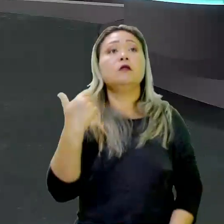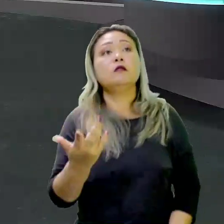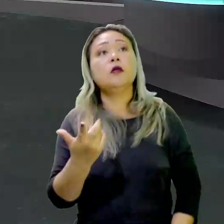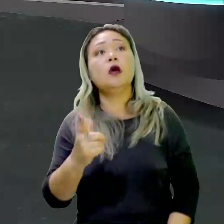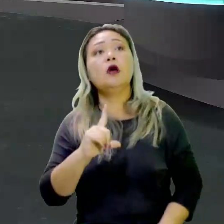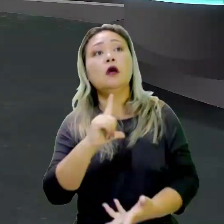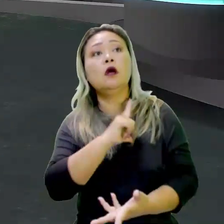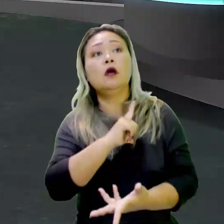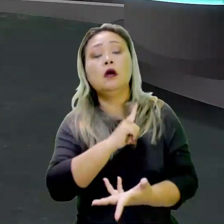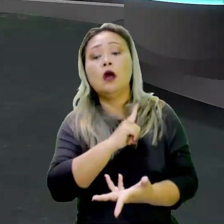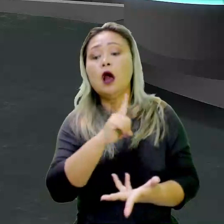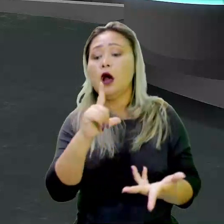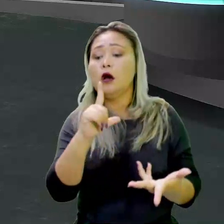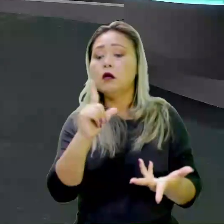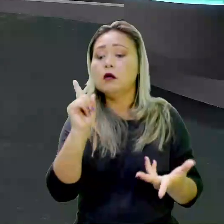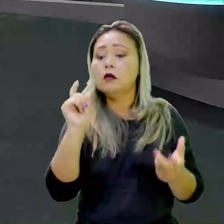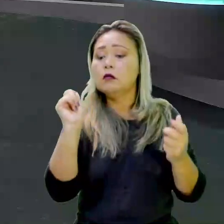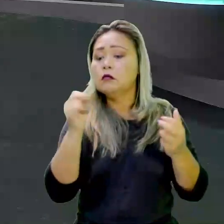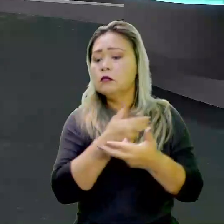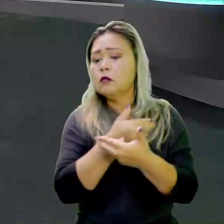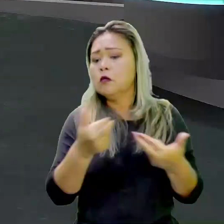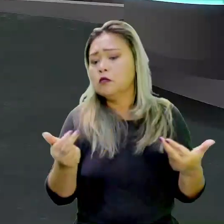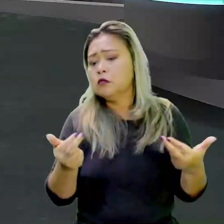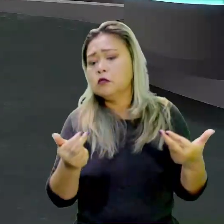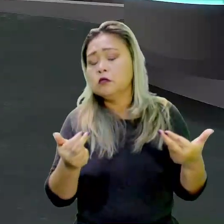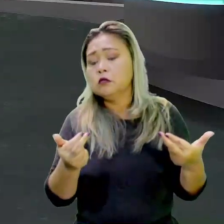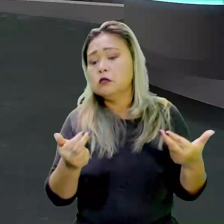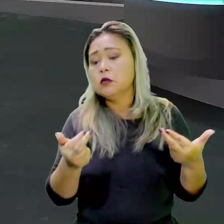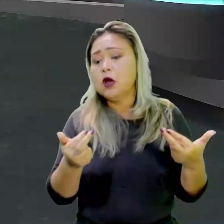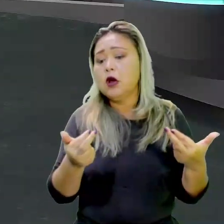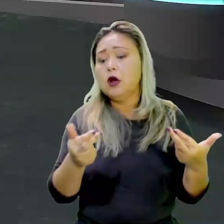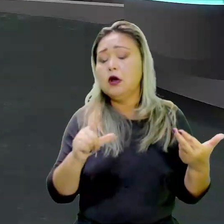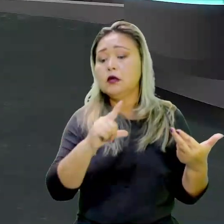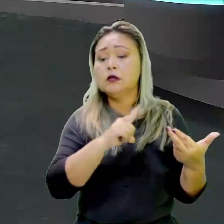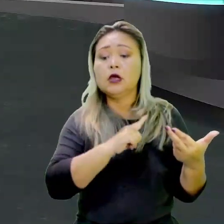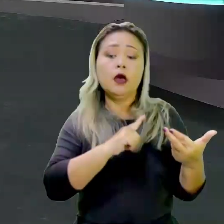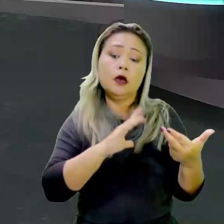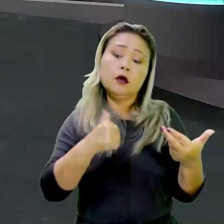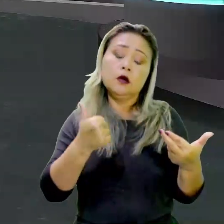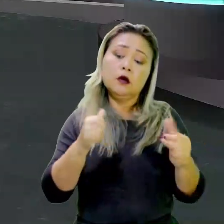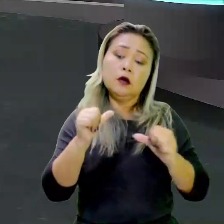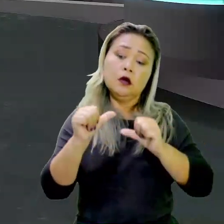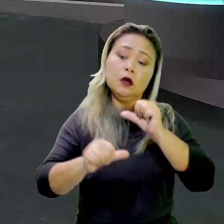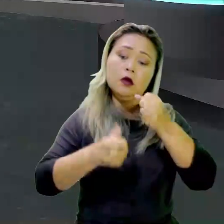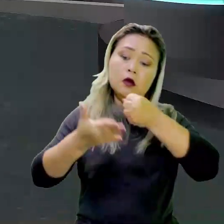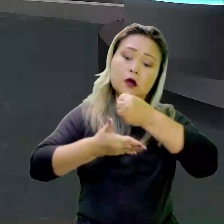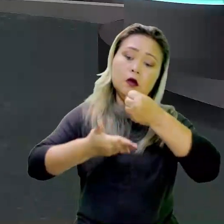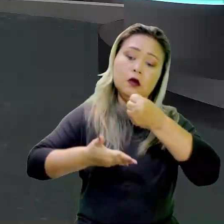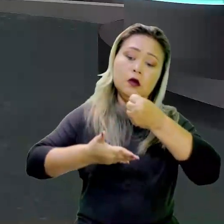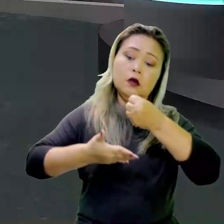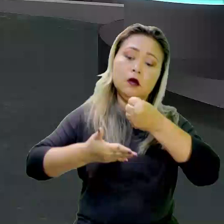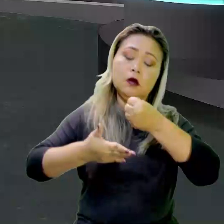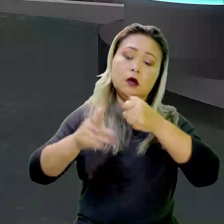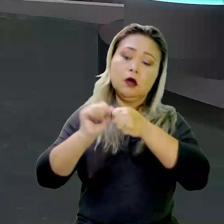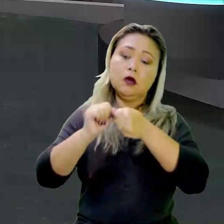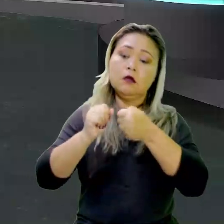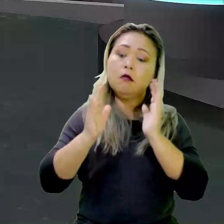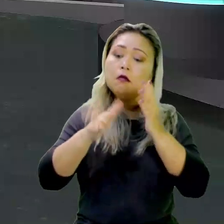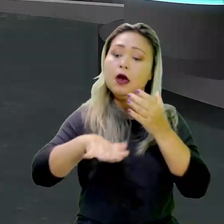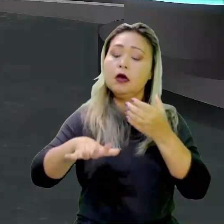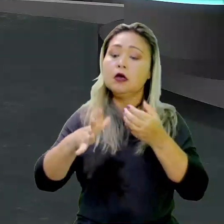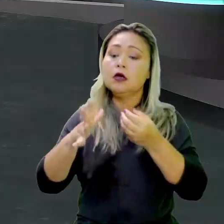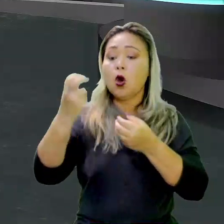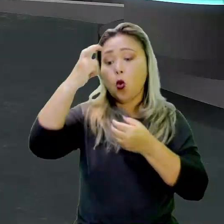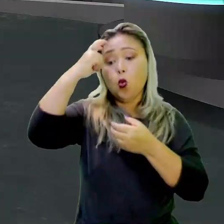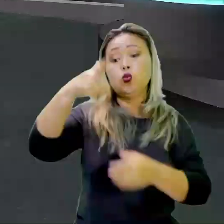há muitas Sim. peças, e monumentos também que tiveram base aí na cultura grega. Então,